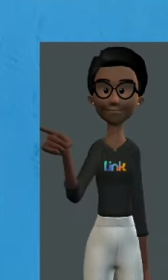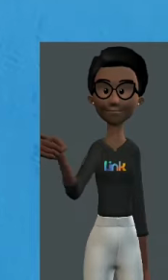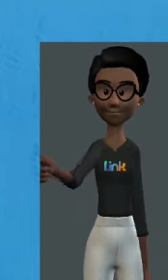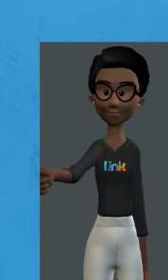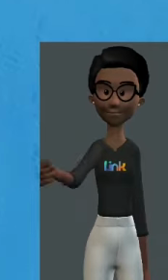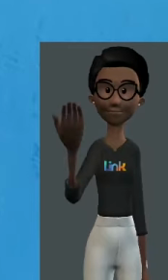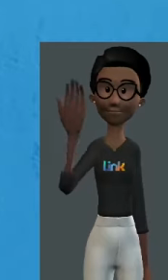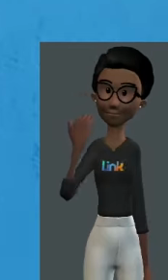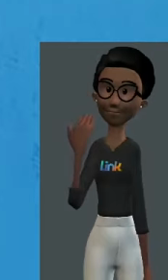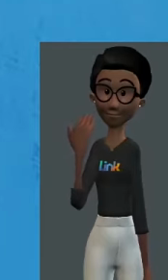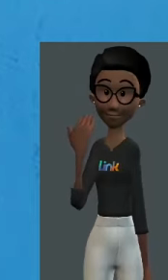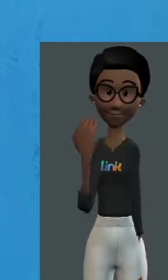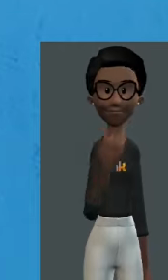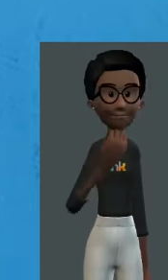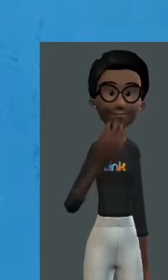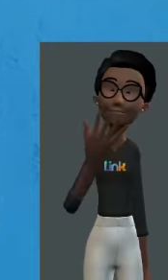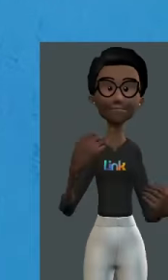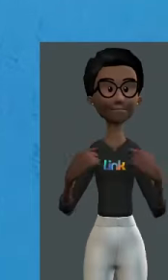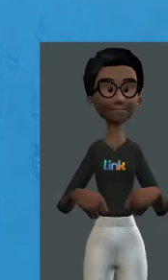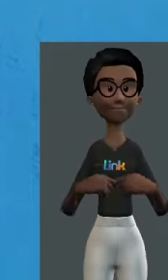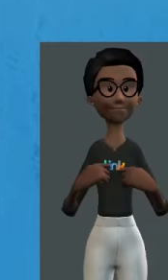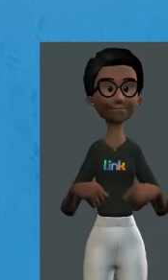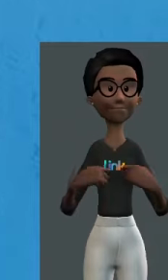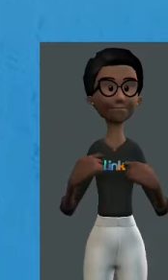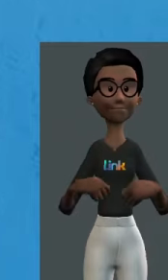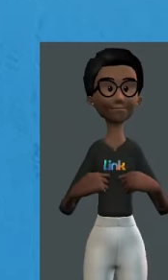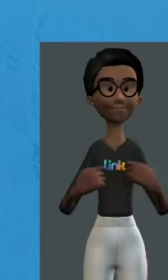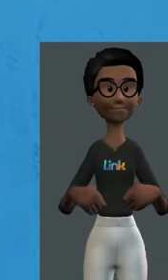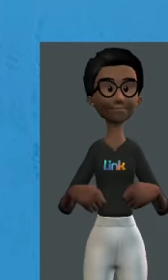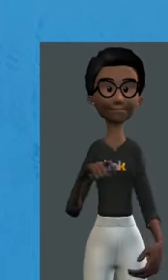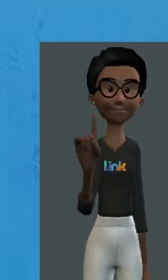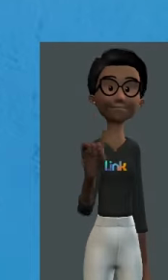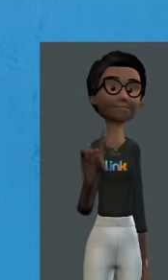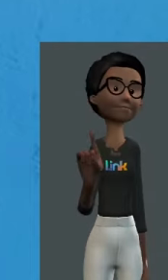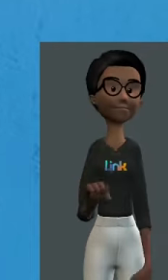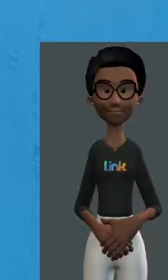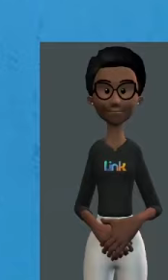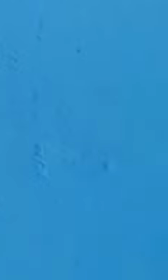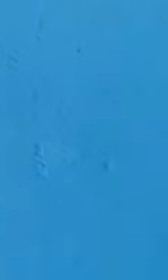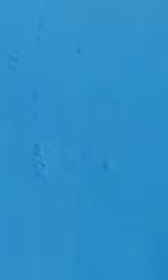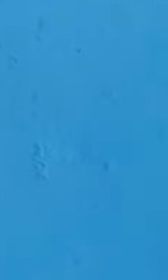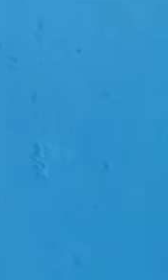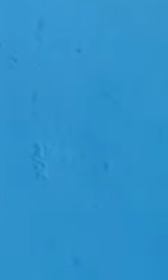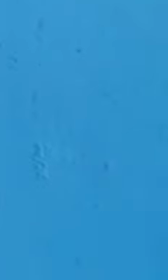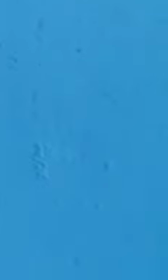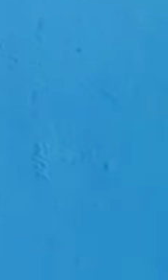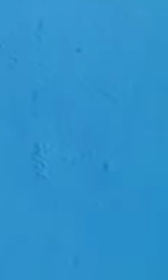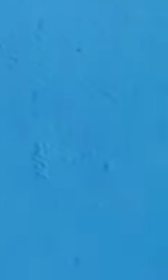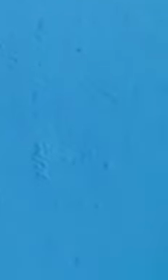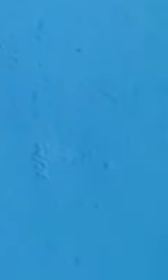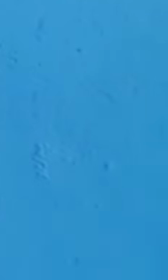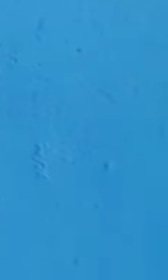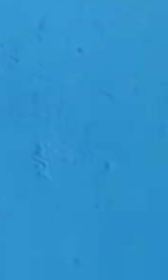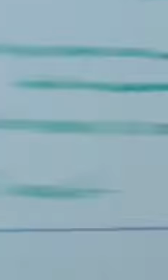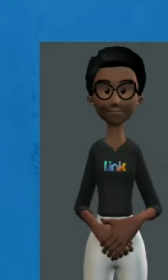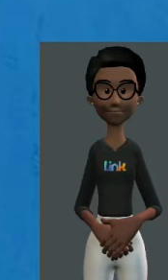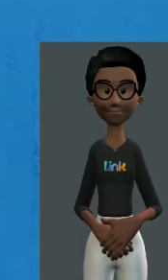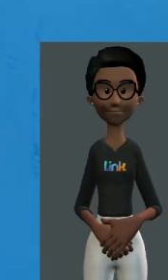conhecimento na coisa, porque assim poderia votar naquele candidato que ela sabe que vai ser um bom